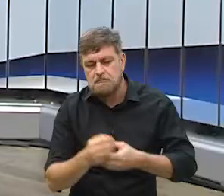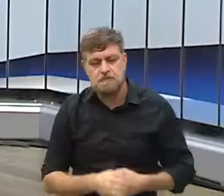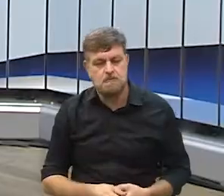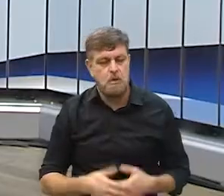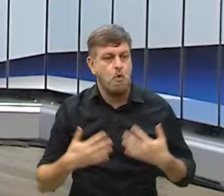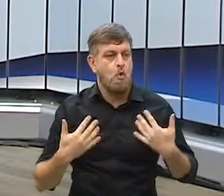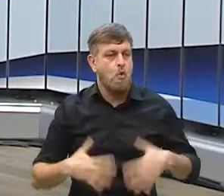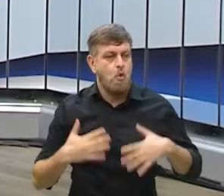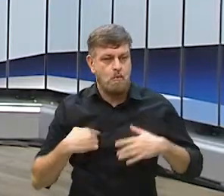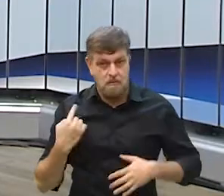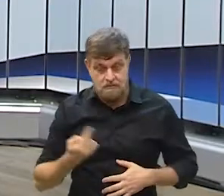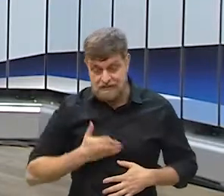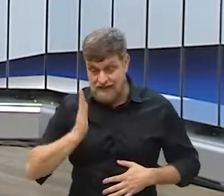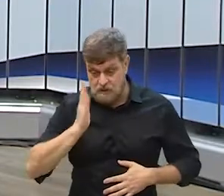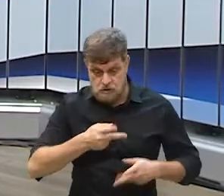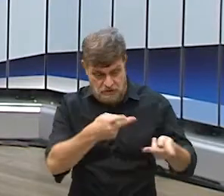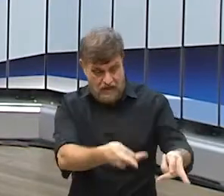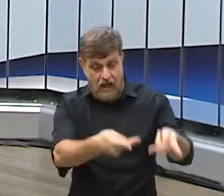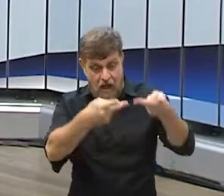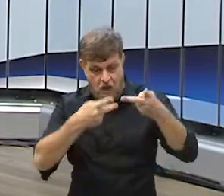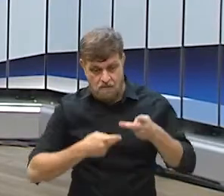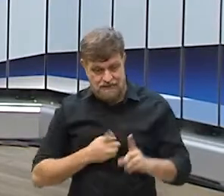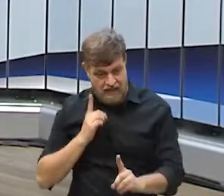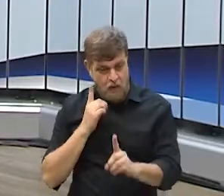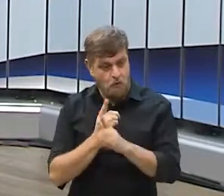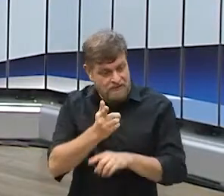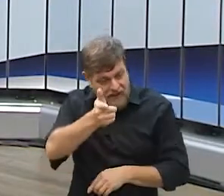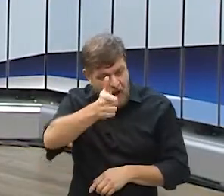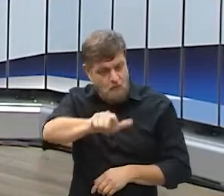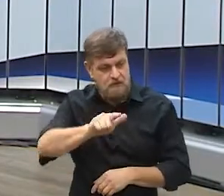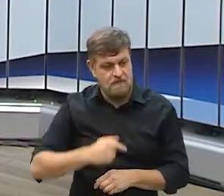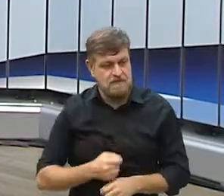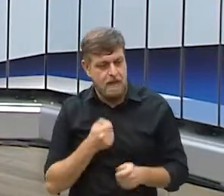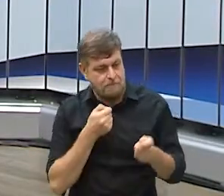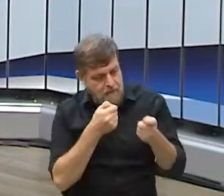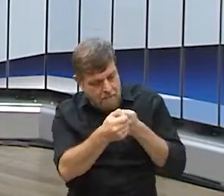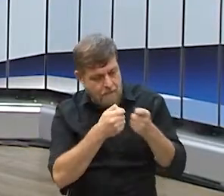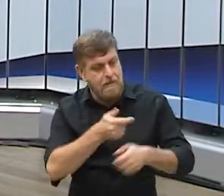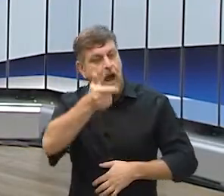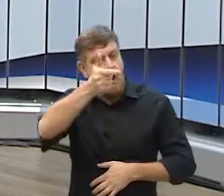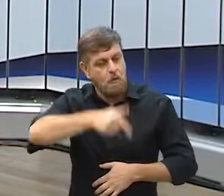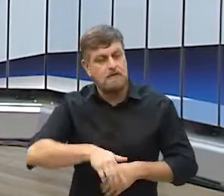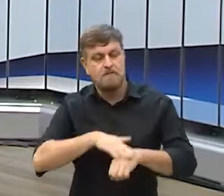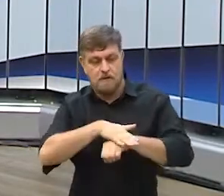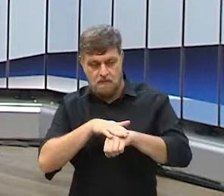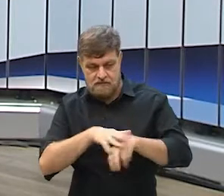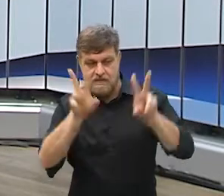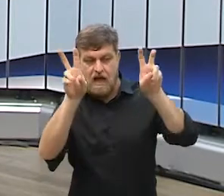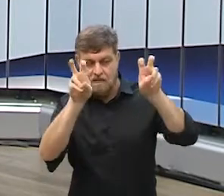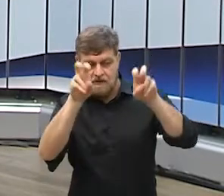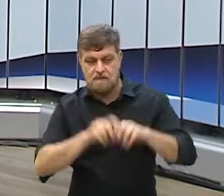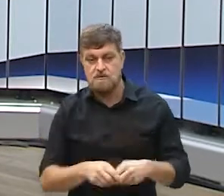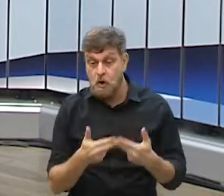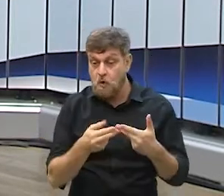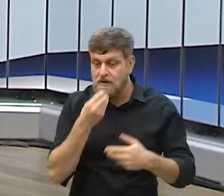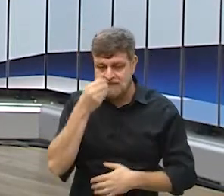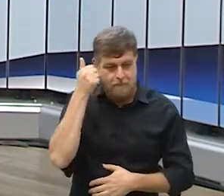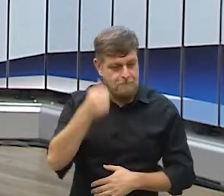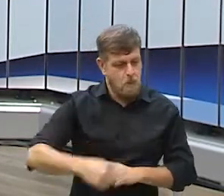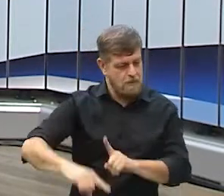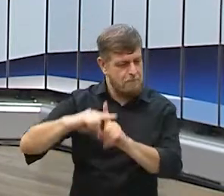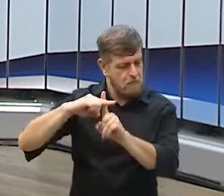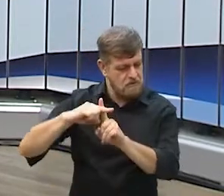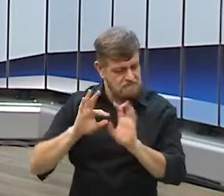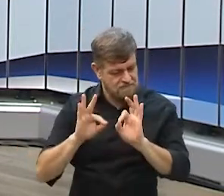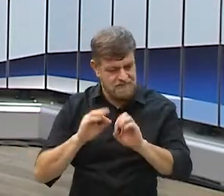aqui para a gente. Já fica o convite aqui para uma próxima oportunidade para a gente poder voltar a conversar e que seja falando só de coisas positivas